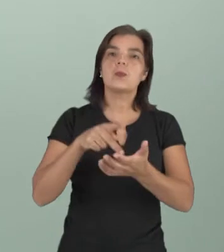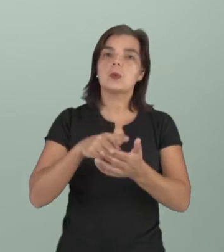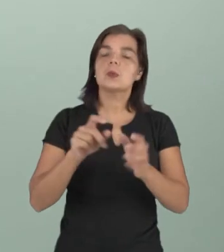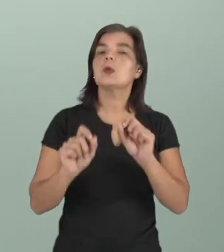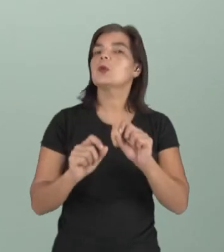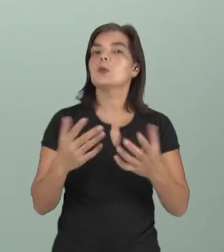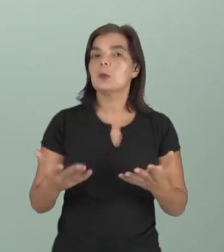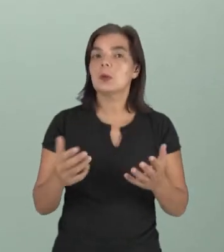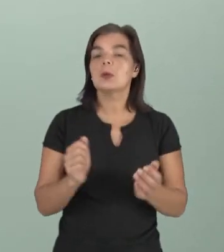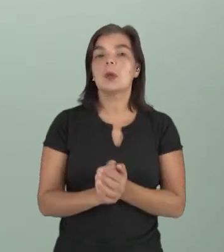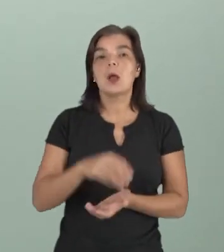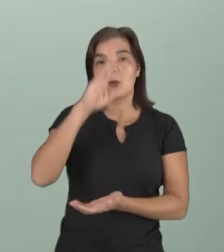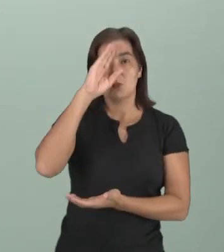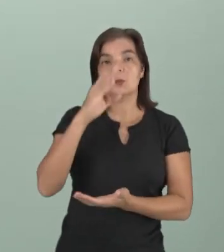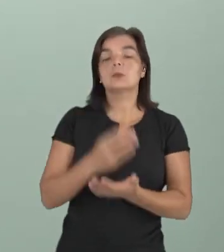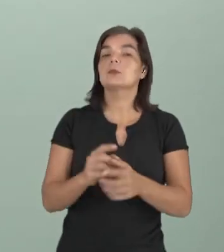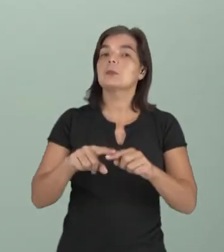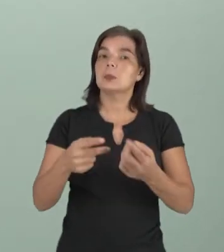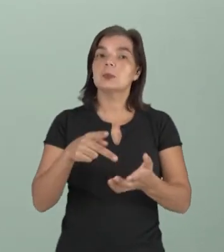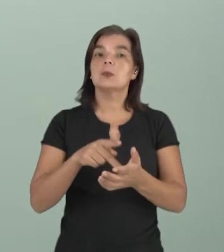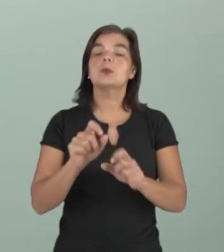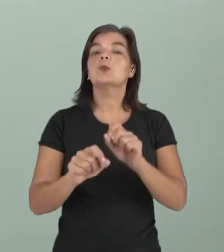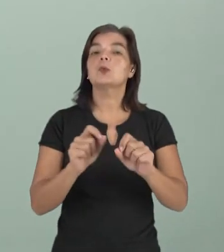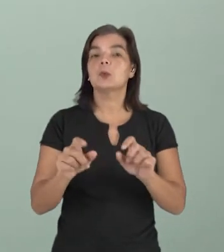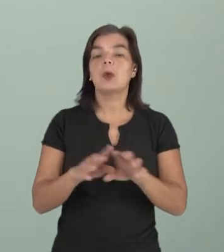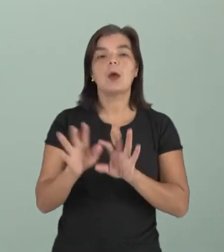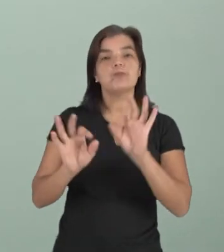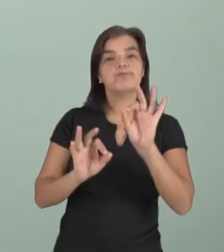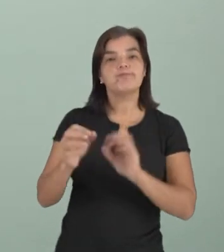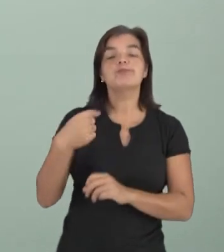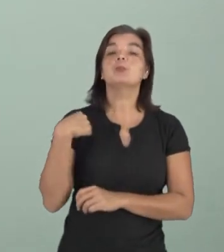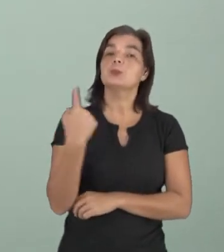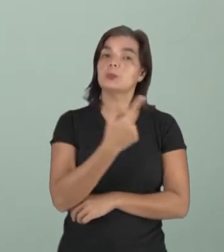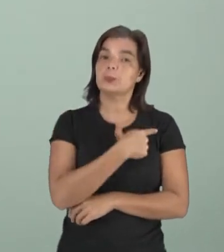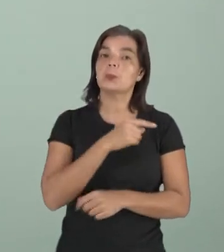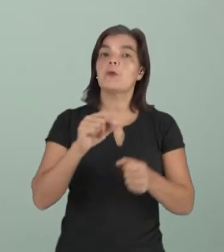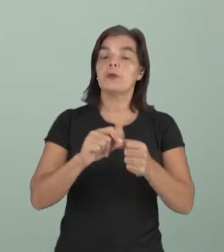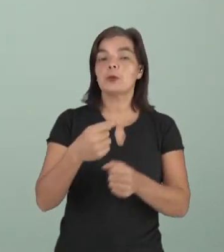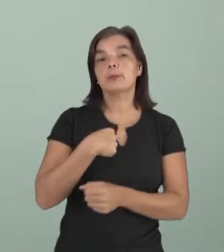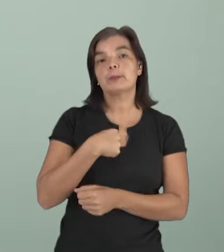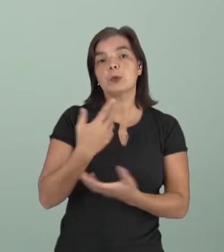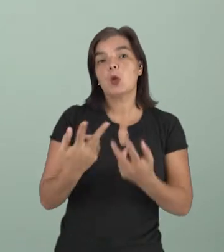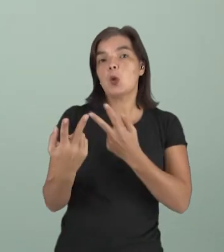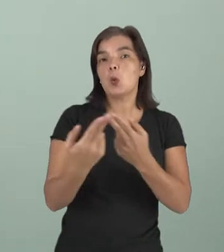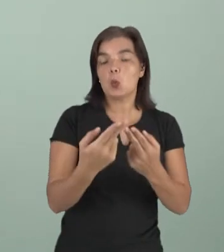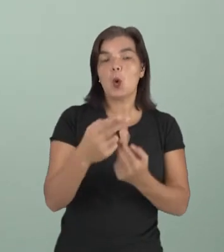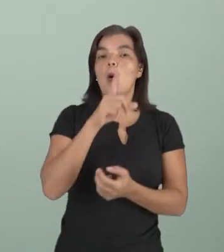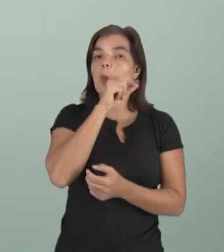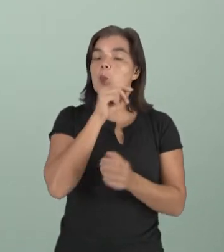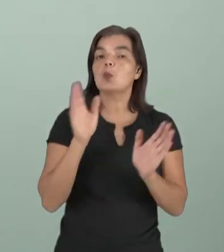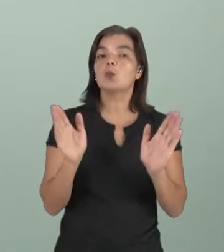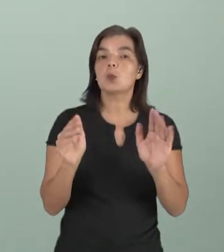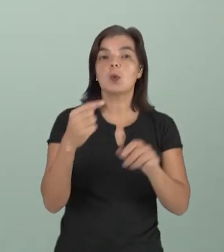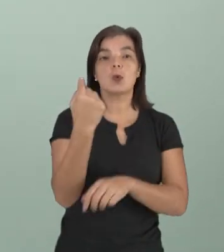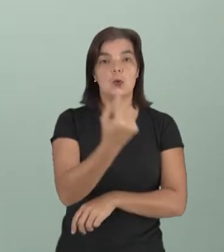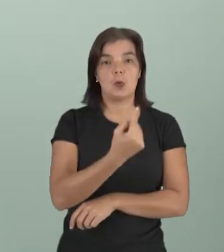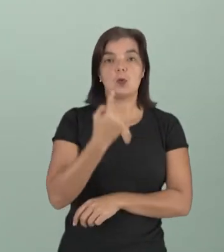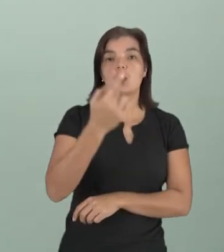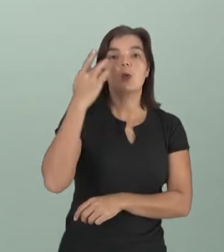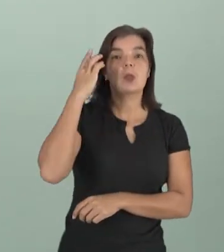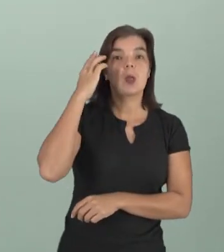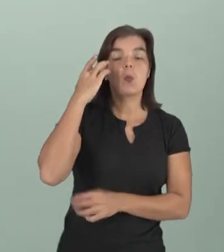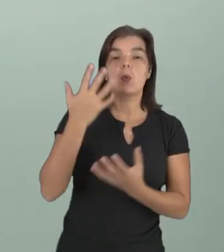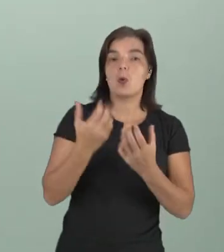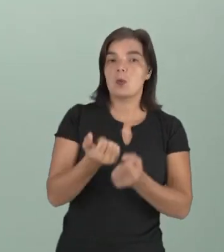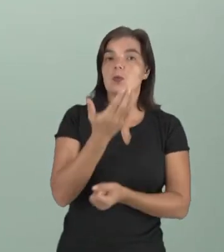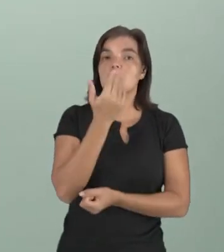verdadeiro, as nossas crenças, na verdade, são produzidas por nós mesmos, assim como os pombos, que giram e acham que quando eles giram,